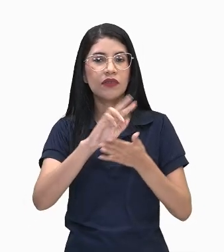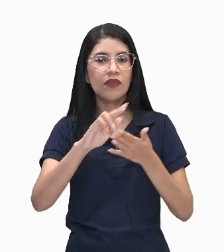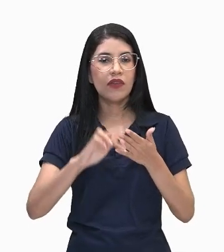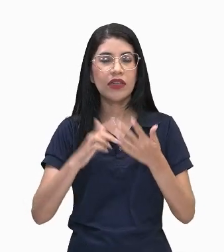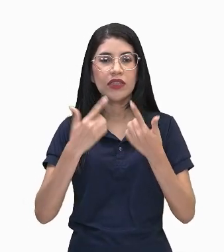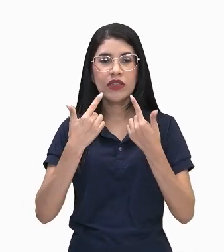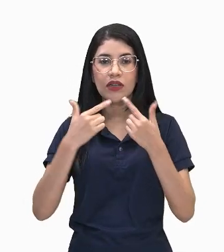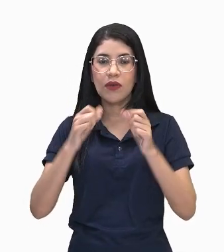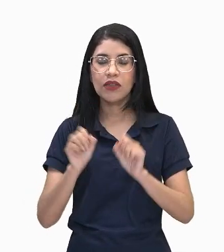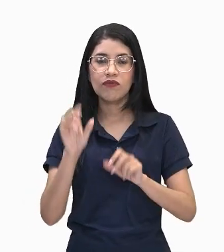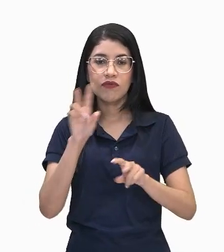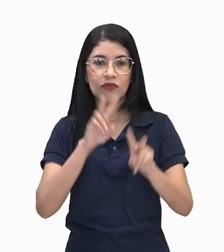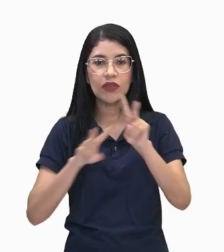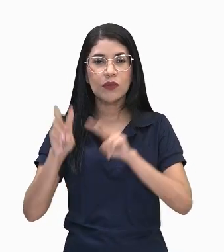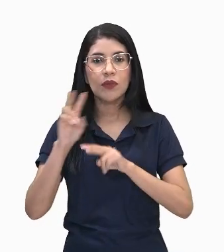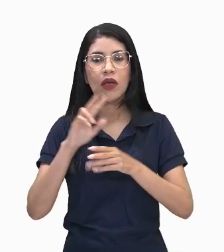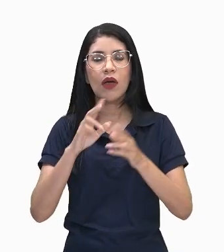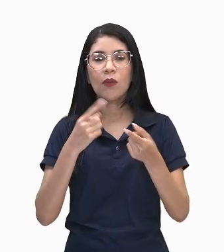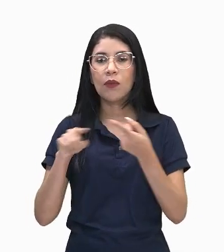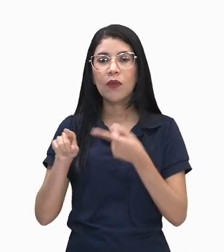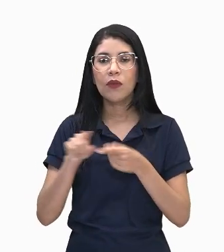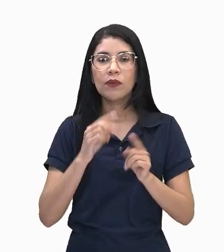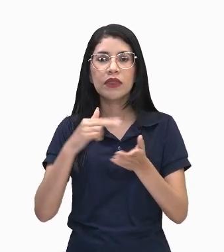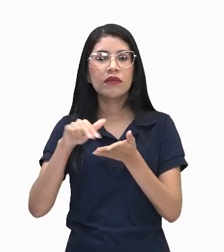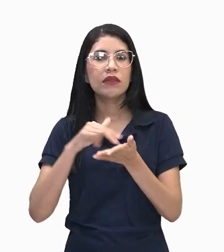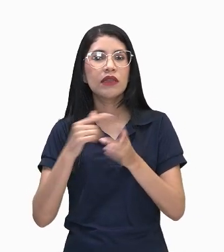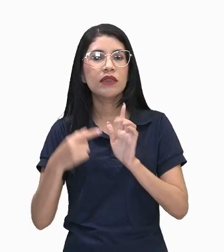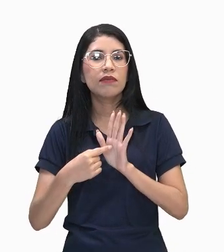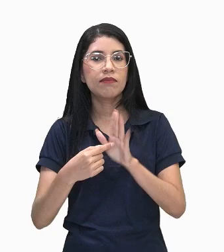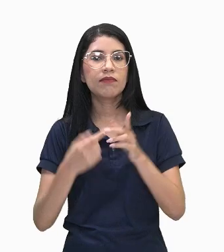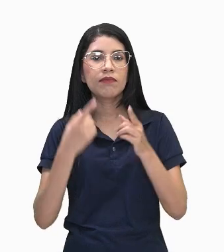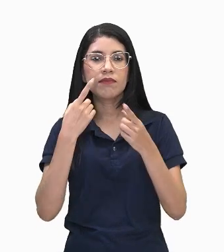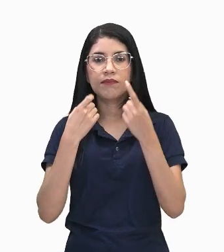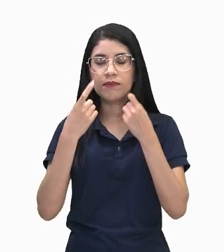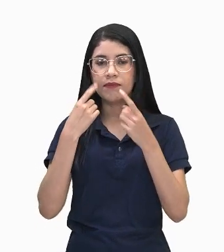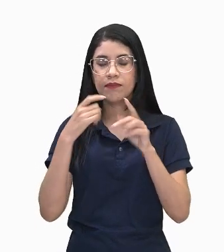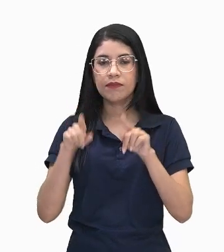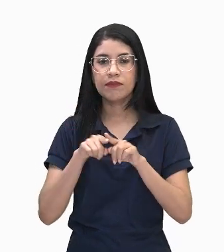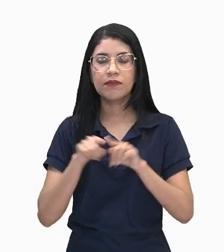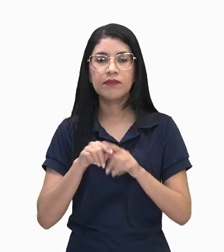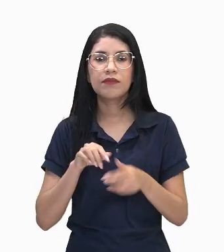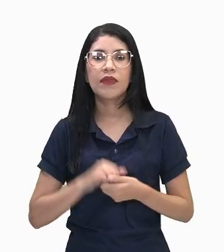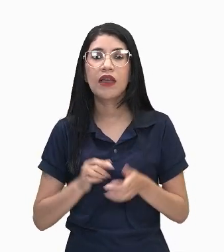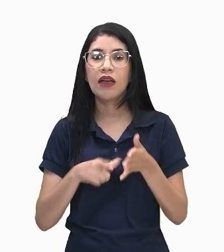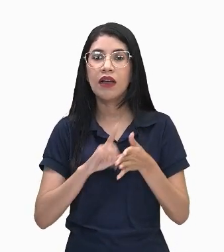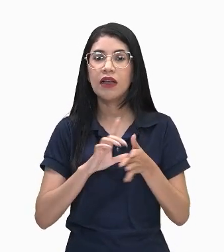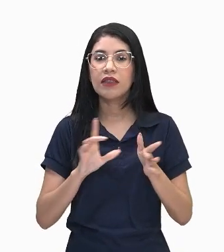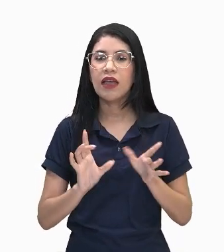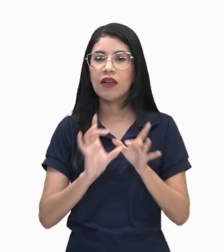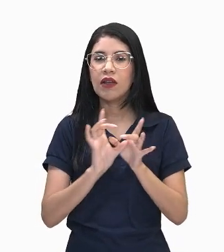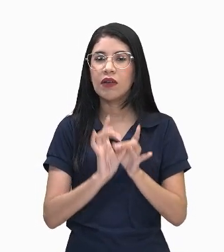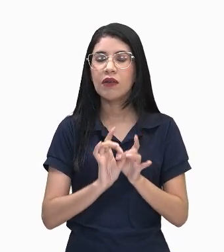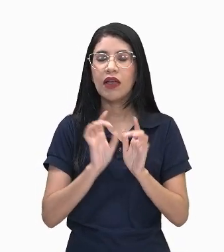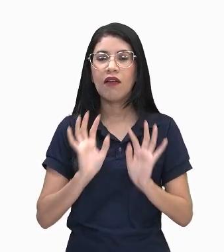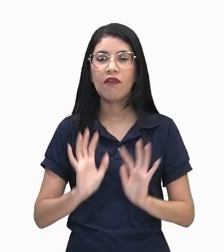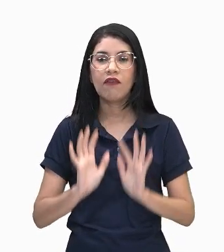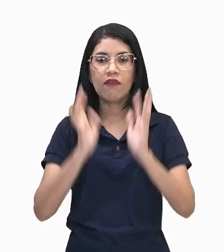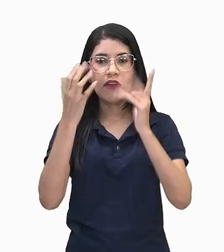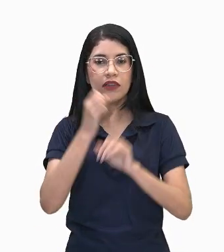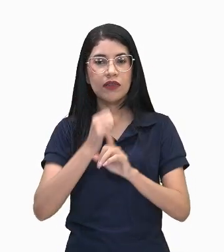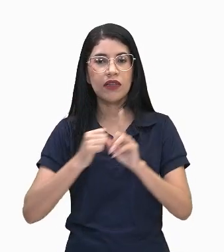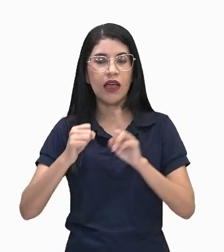as diferentes linguagens visuais, música, dança e representações teatrais, antes ligadas aos festejos sociais, passaram a